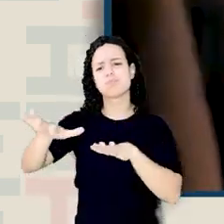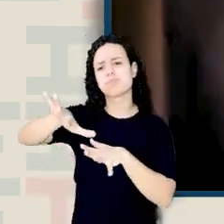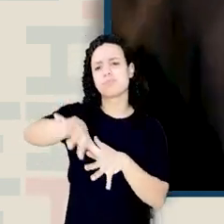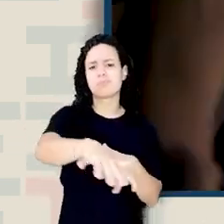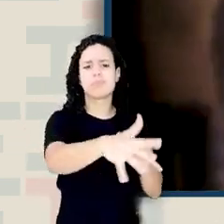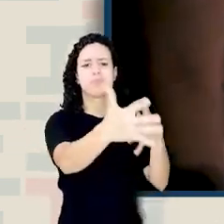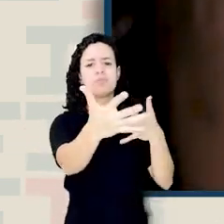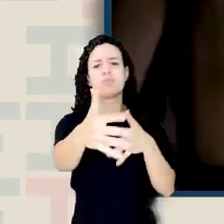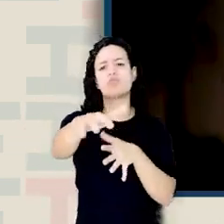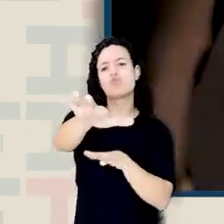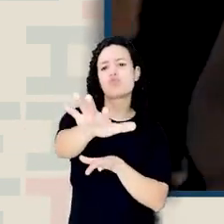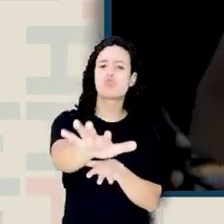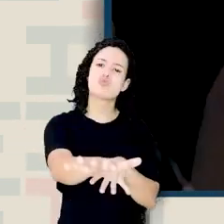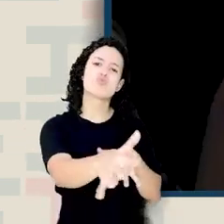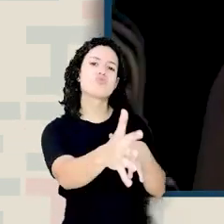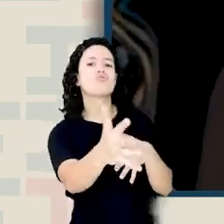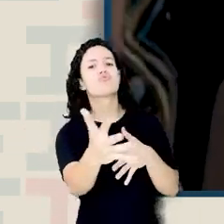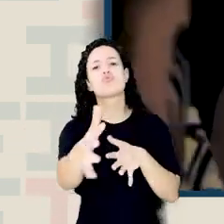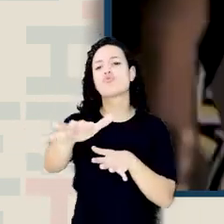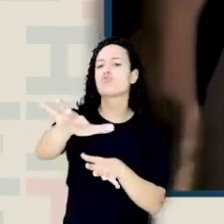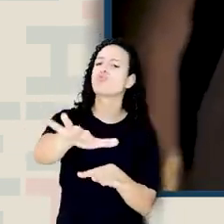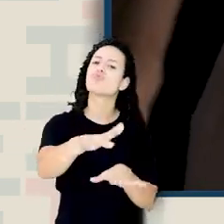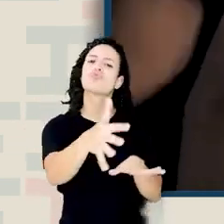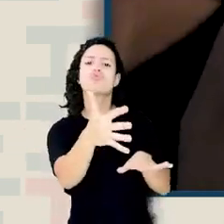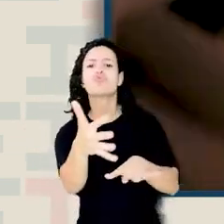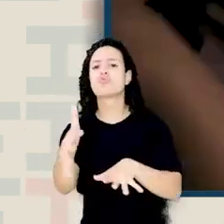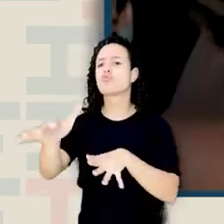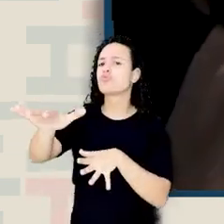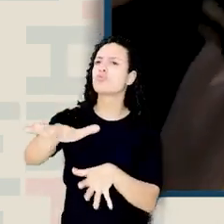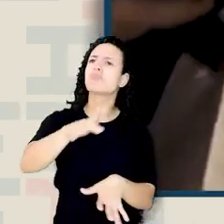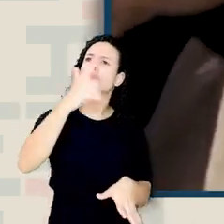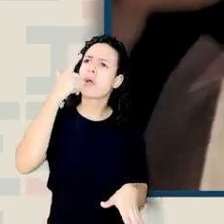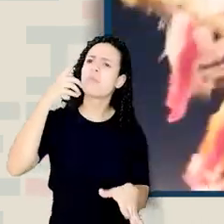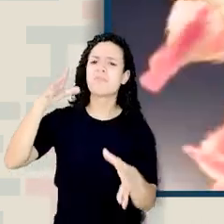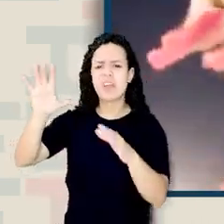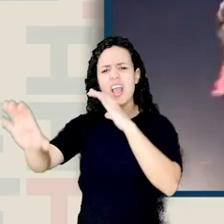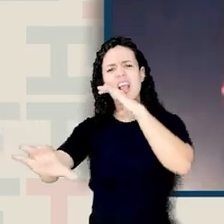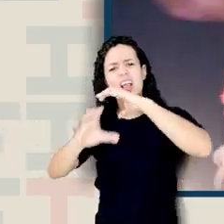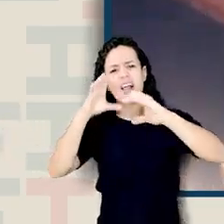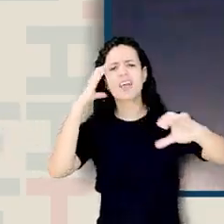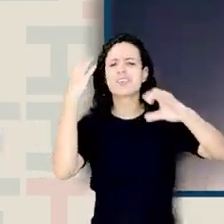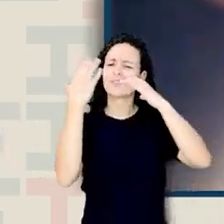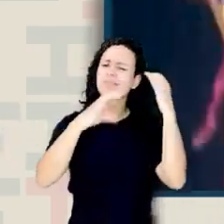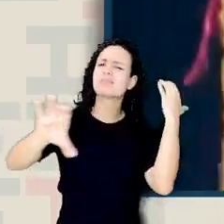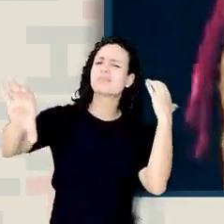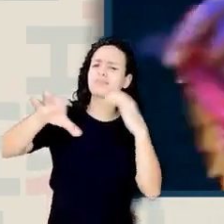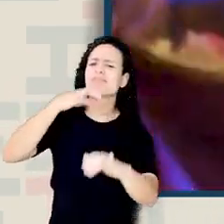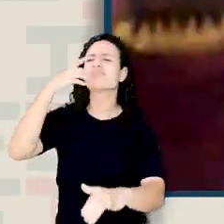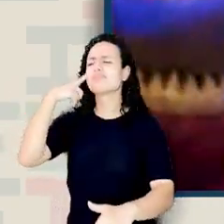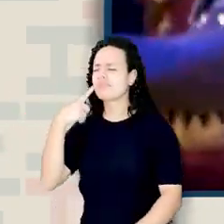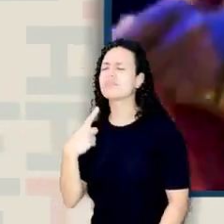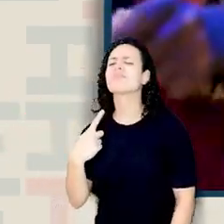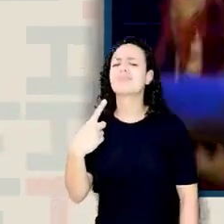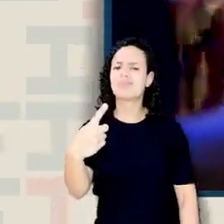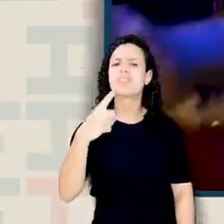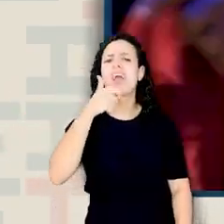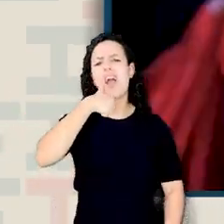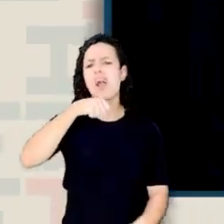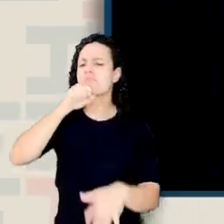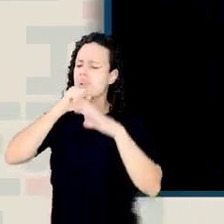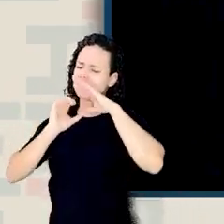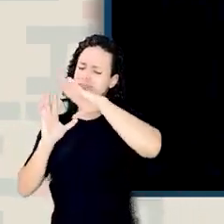areia, ouvindo a canção da cor. É a mãe da